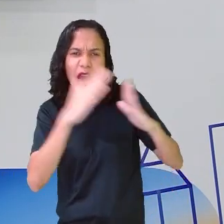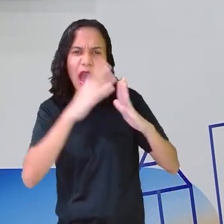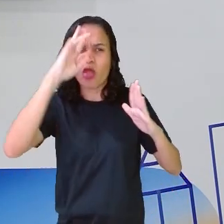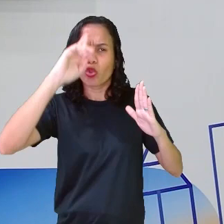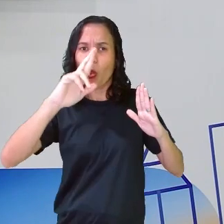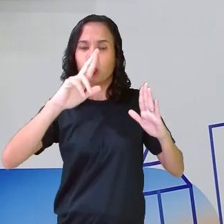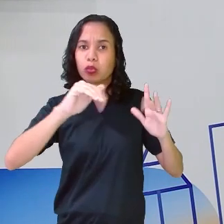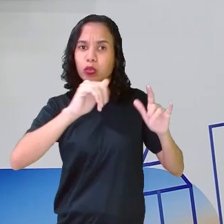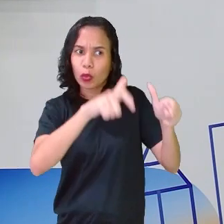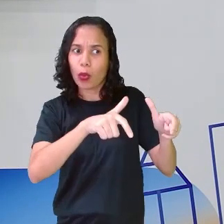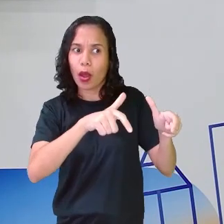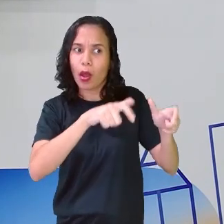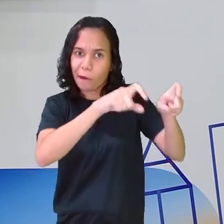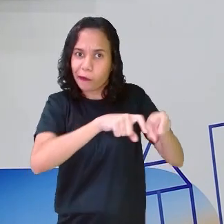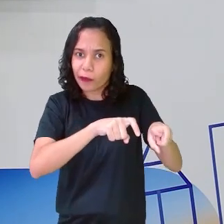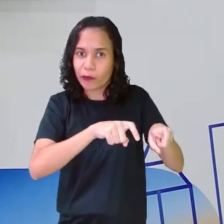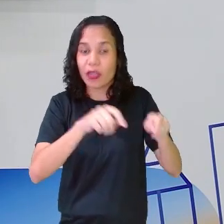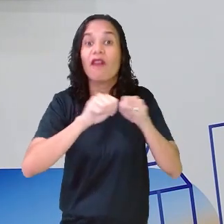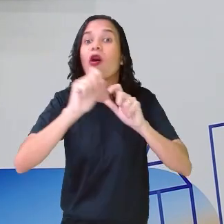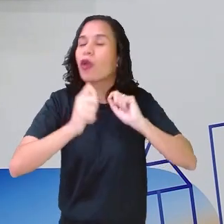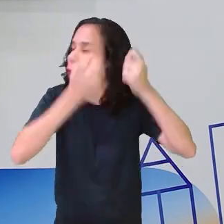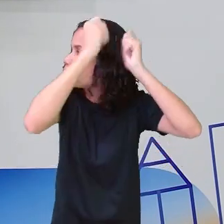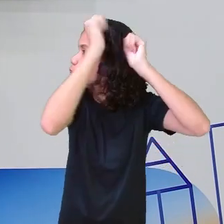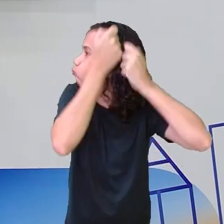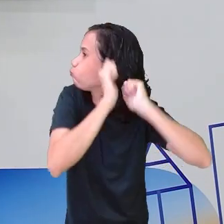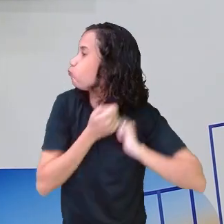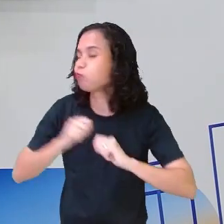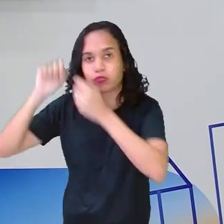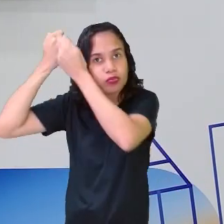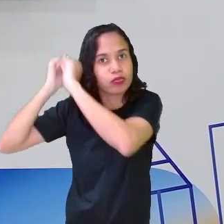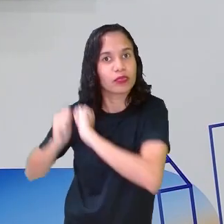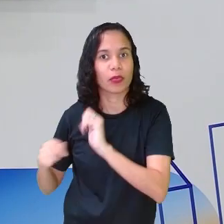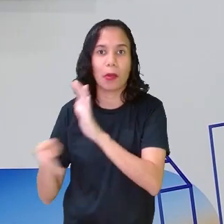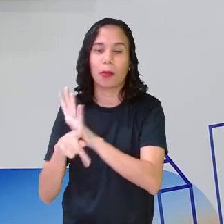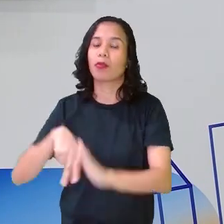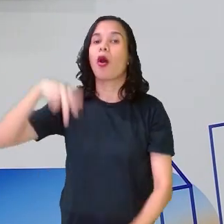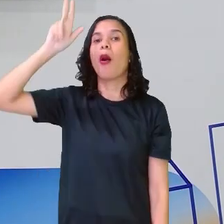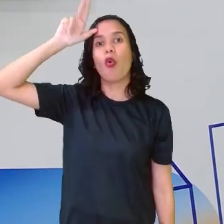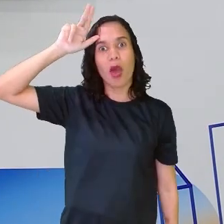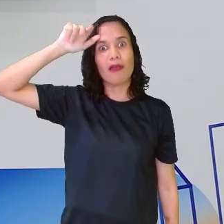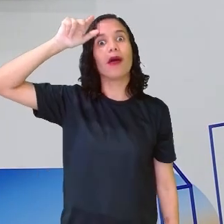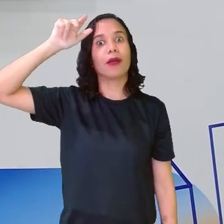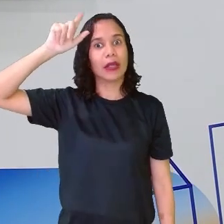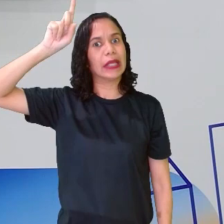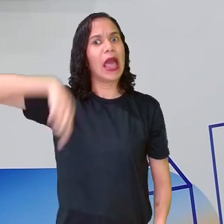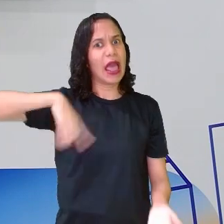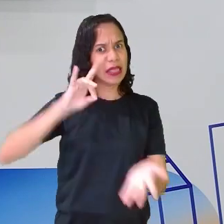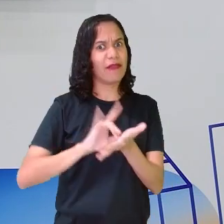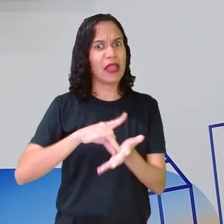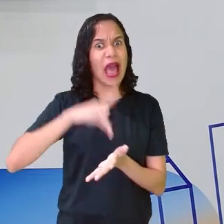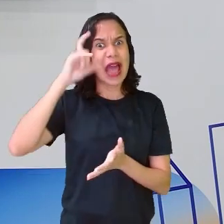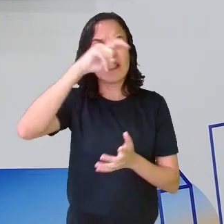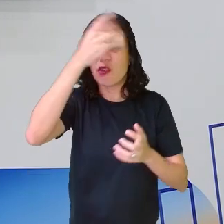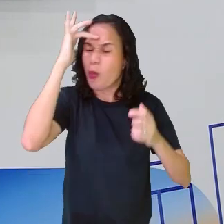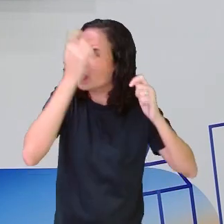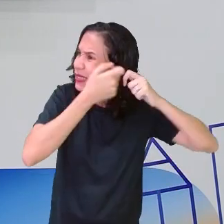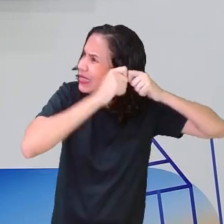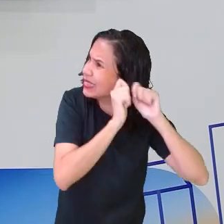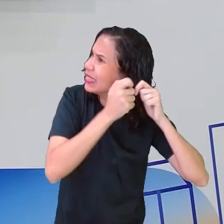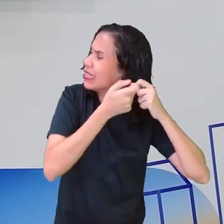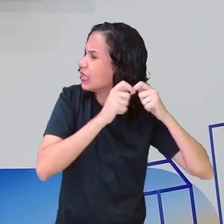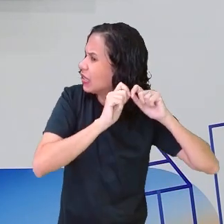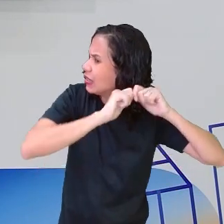sítio, ela faz umas tranças na crina e no rabo do cavalo. E que é bem difícil de